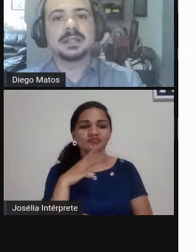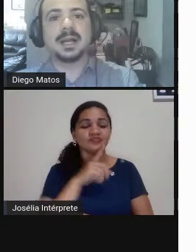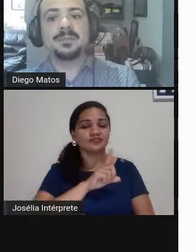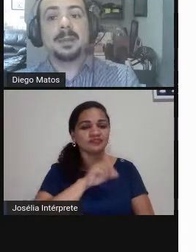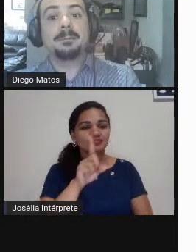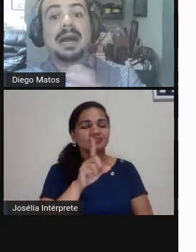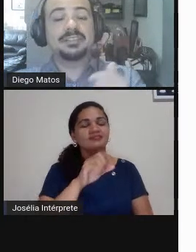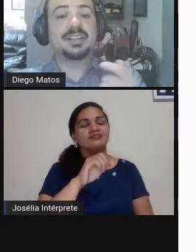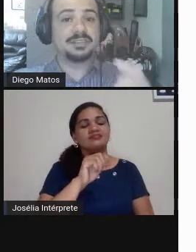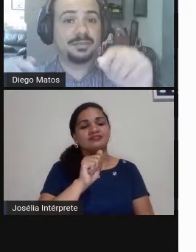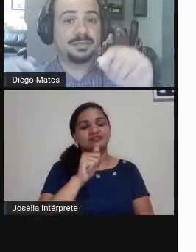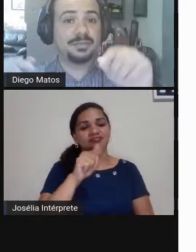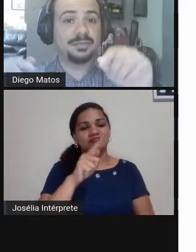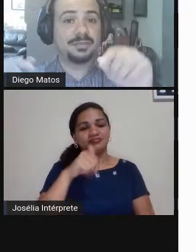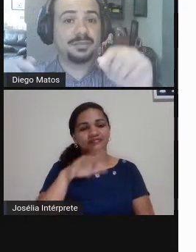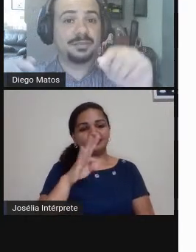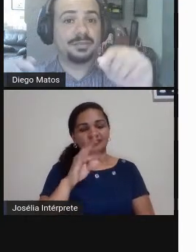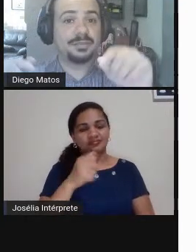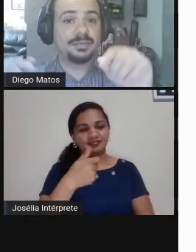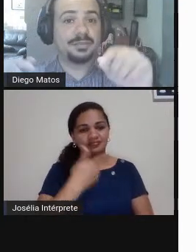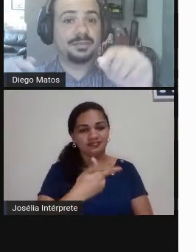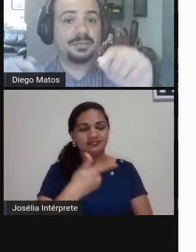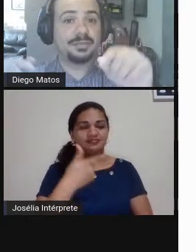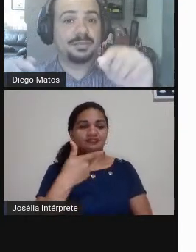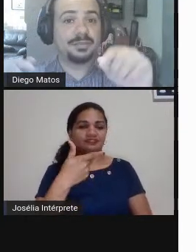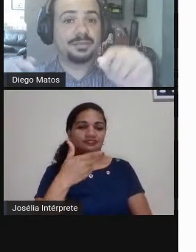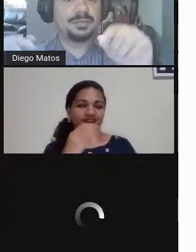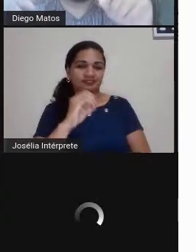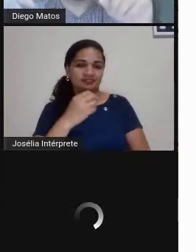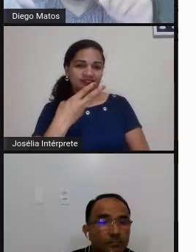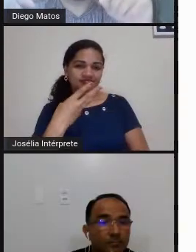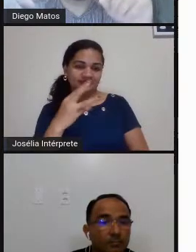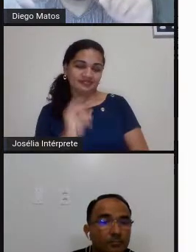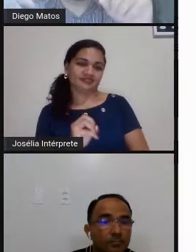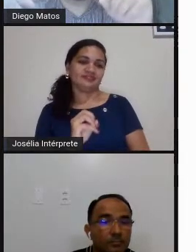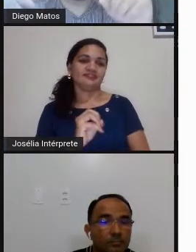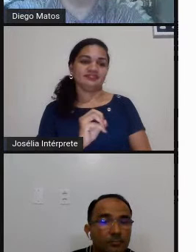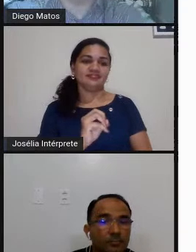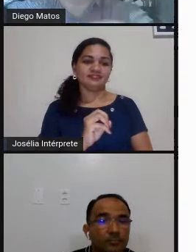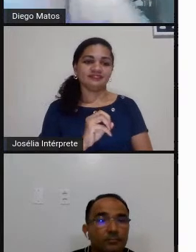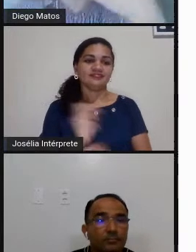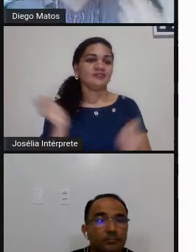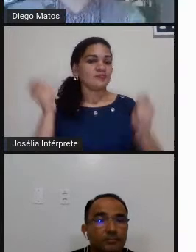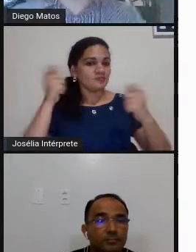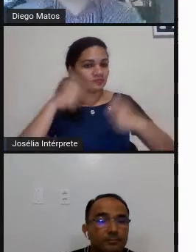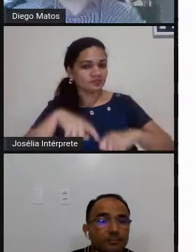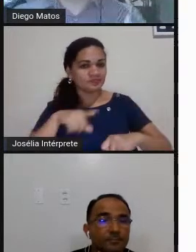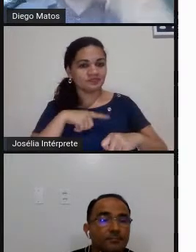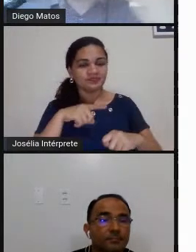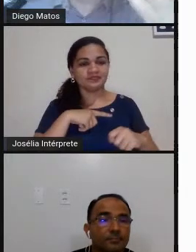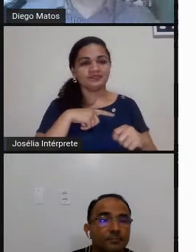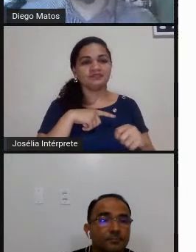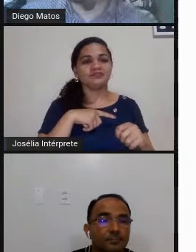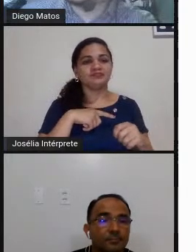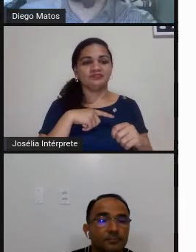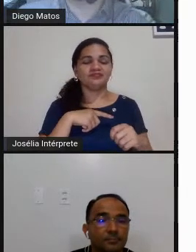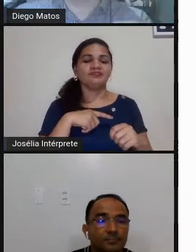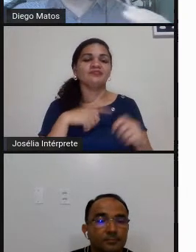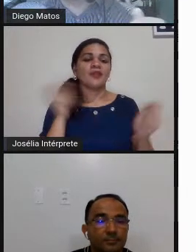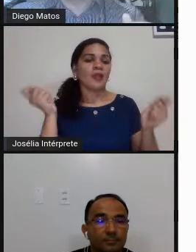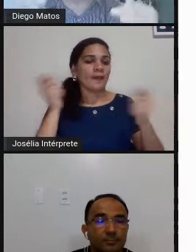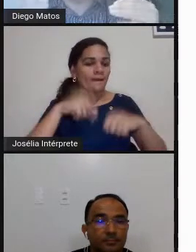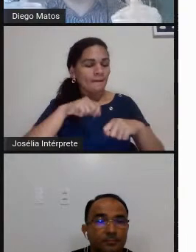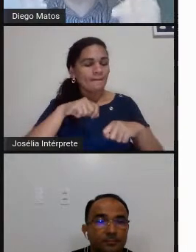2030 Tá parte das atividades estão se tem aqui tá bom que são passíveis de terem o r quando eu falo para Sílvia terem a possibilidade